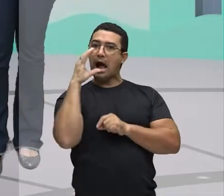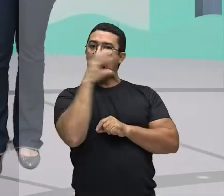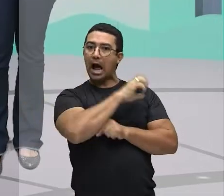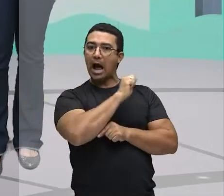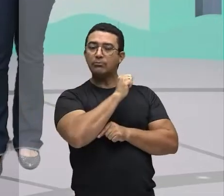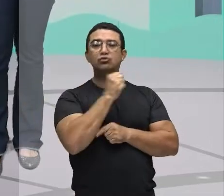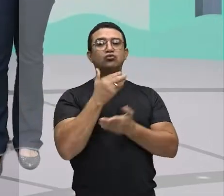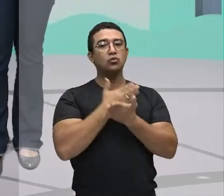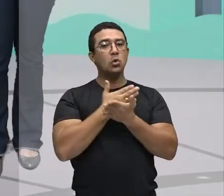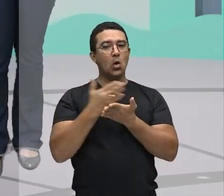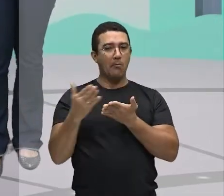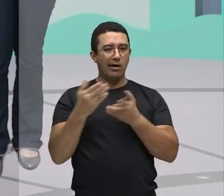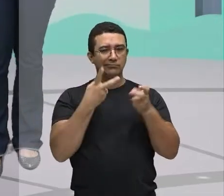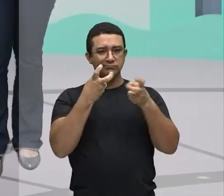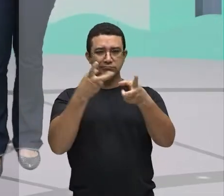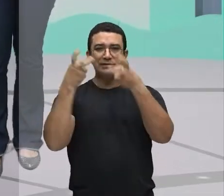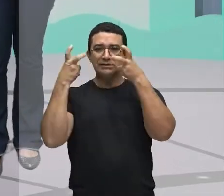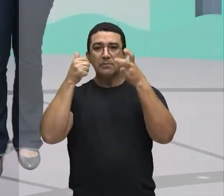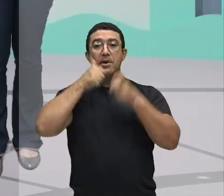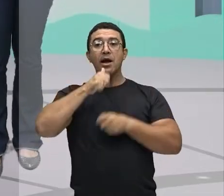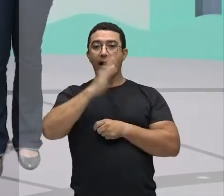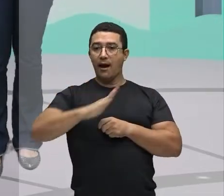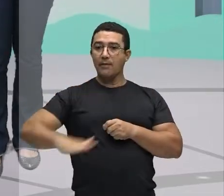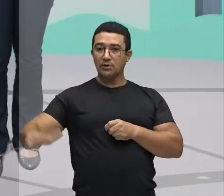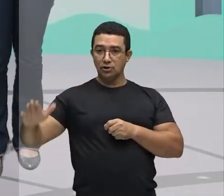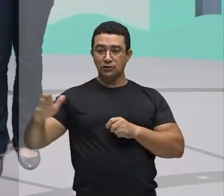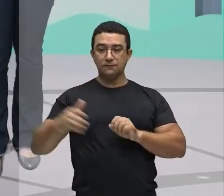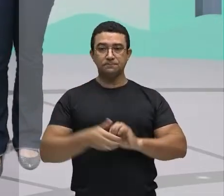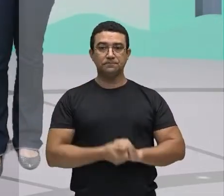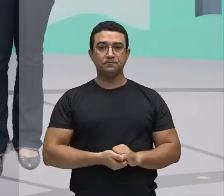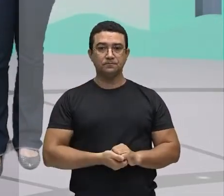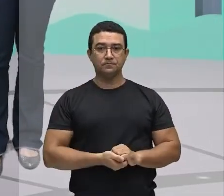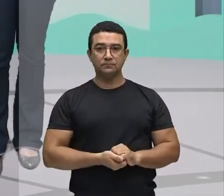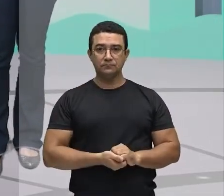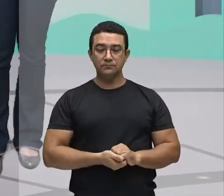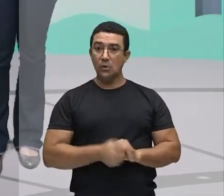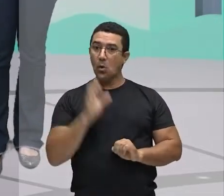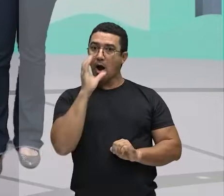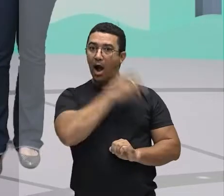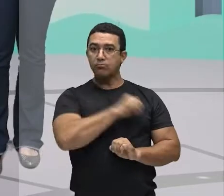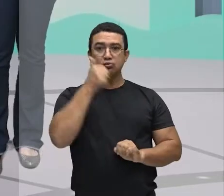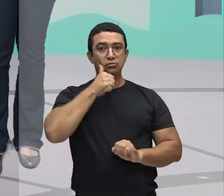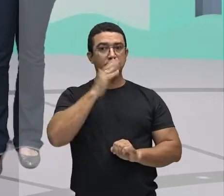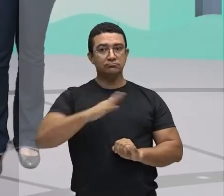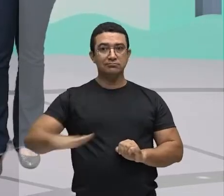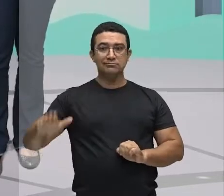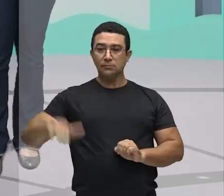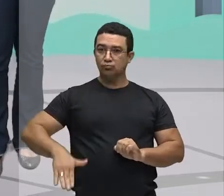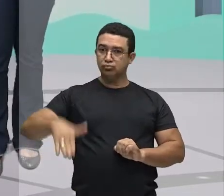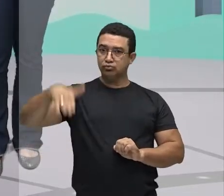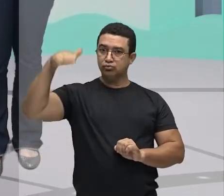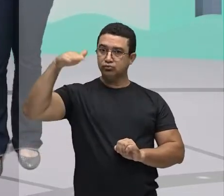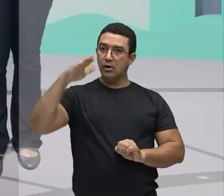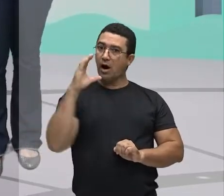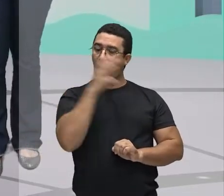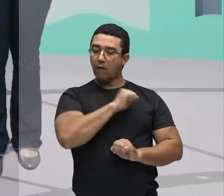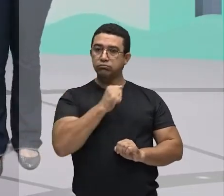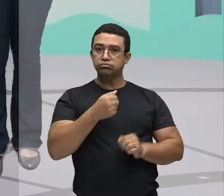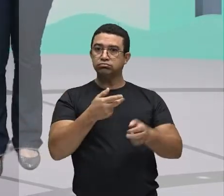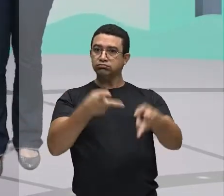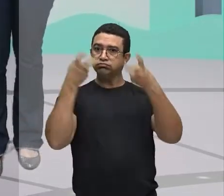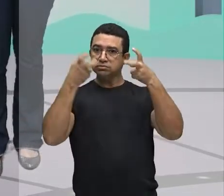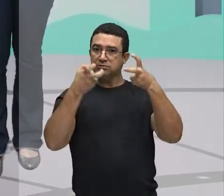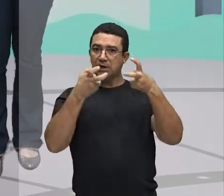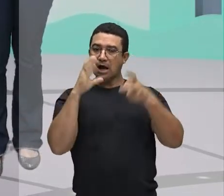no crescimento do indivíduo. A menina, de um tempo para o outro, cresce muito rápido, é muito comum a gente enxergar.